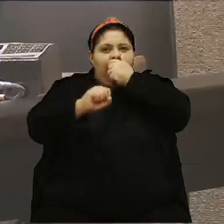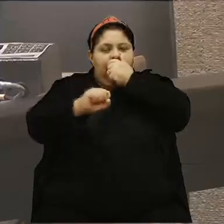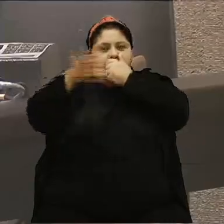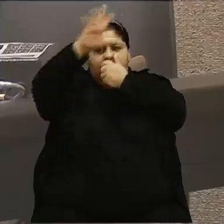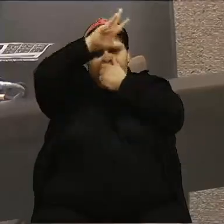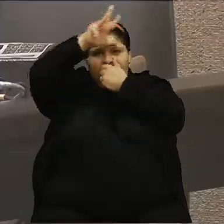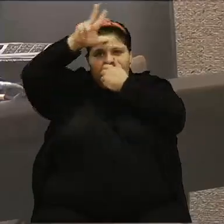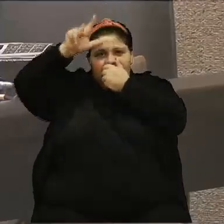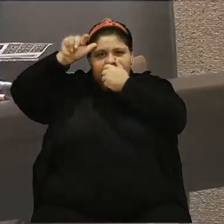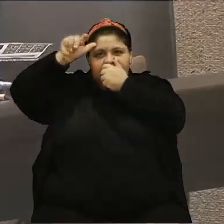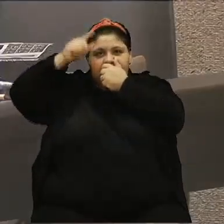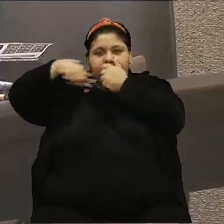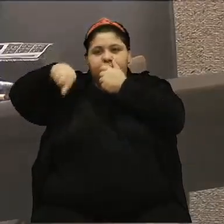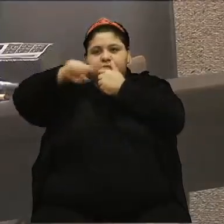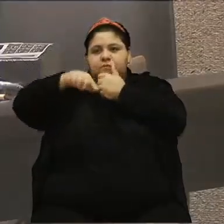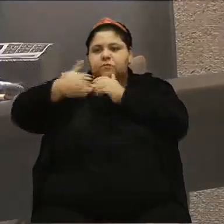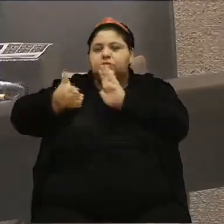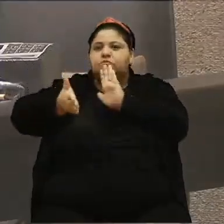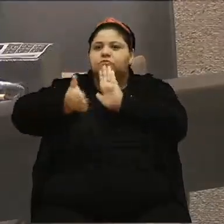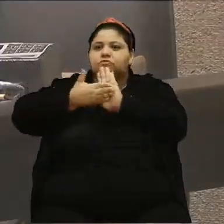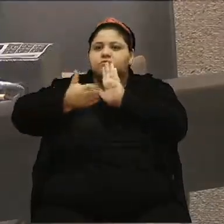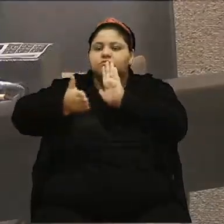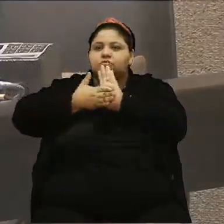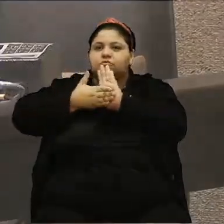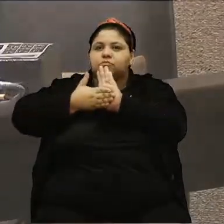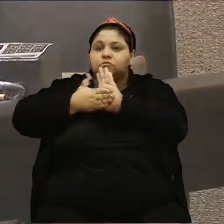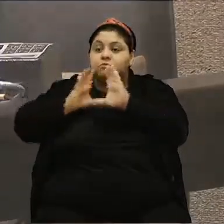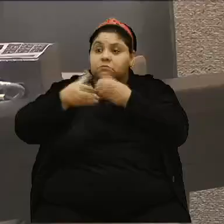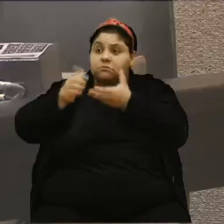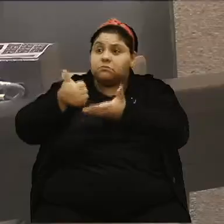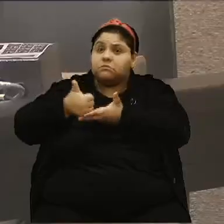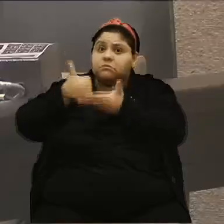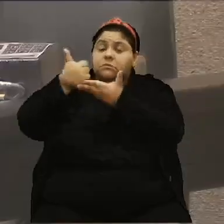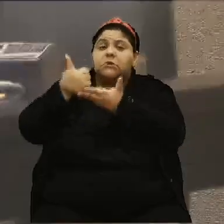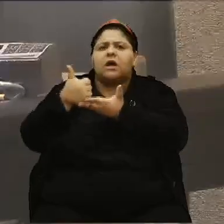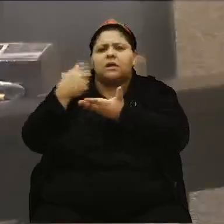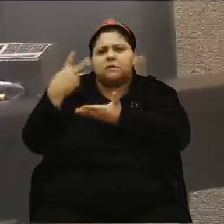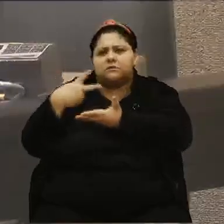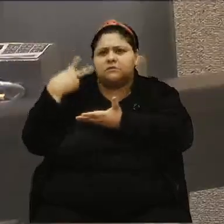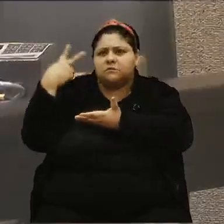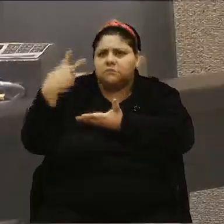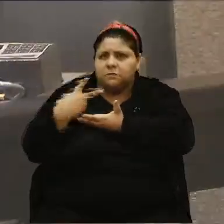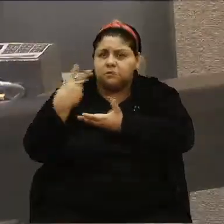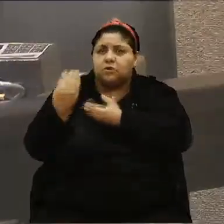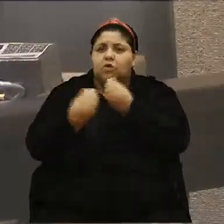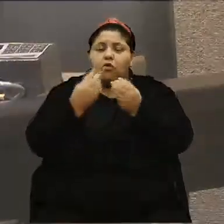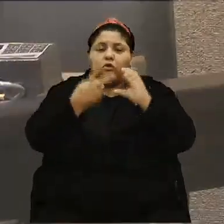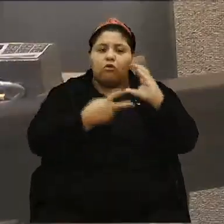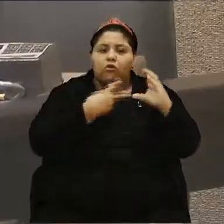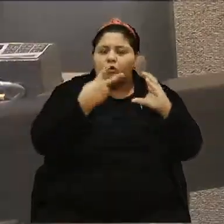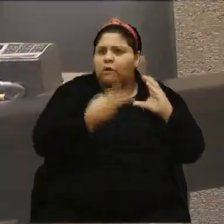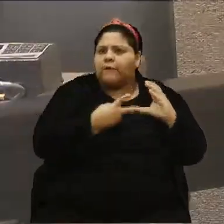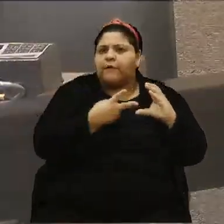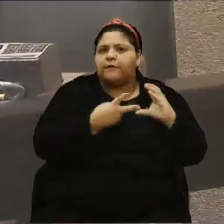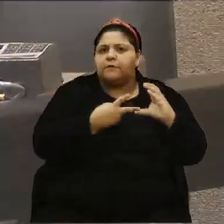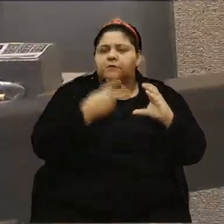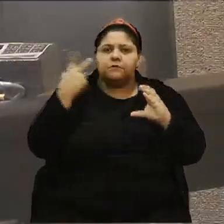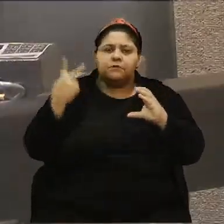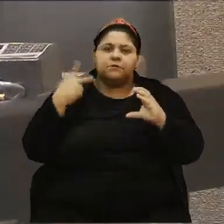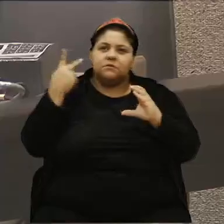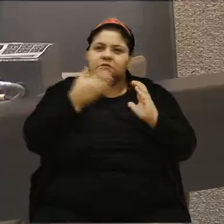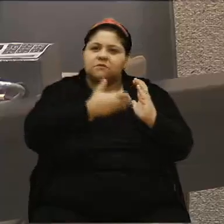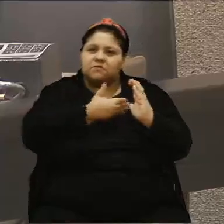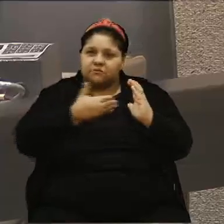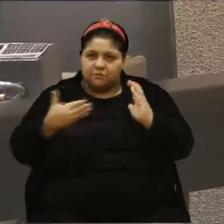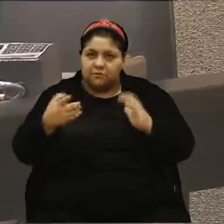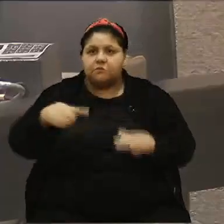Municipal para que a gente proponha, enquanto frente parlamentar, enquanto vereadores, enquanto Câmara de Vereadores, políticas públicas